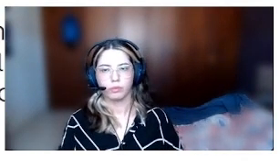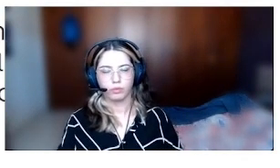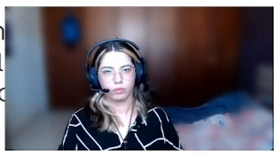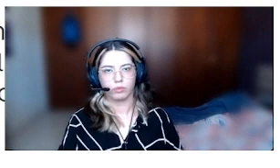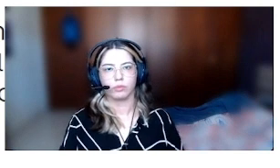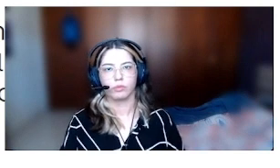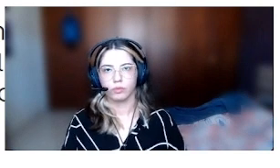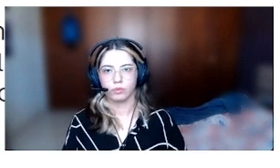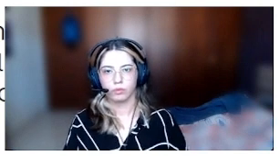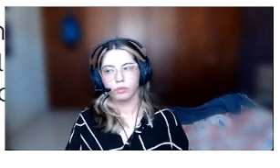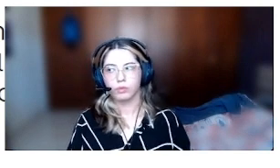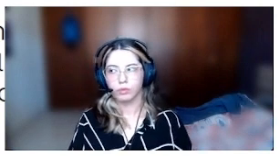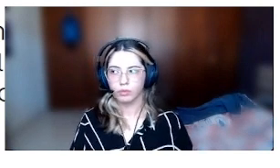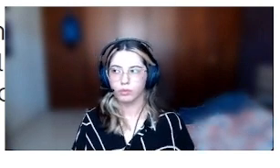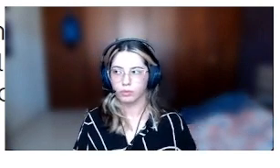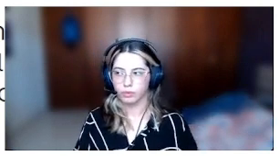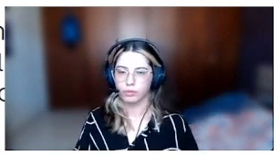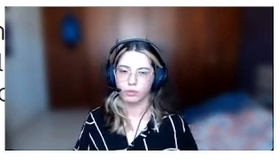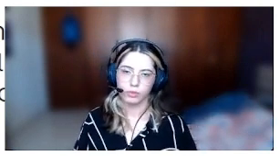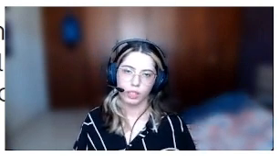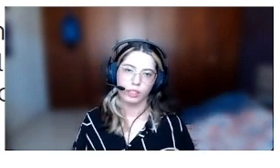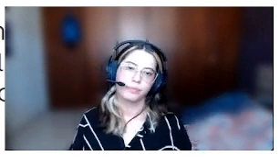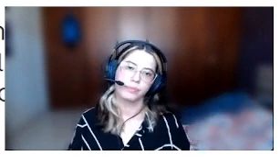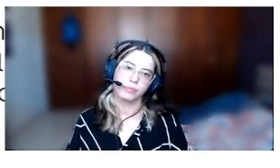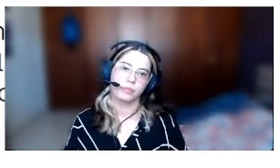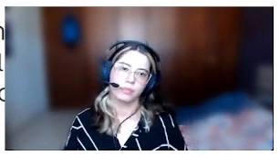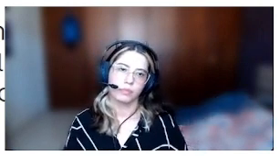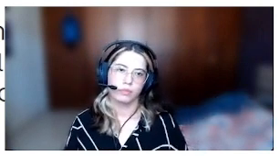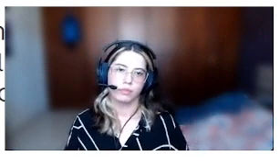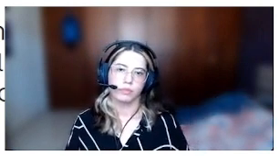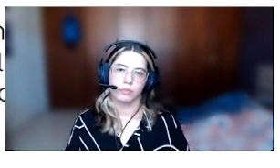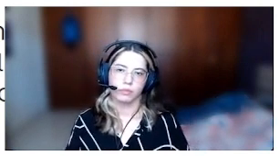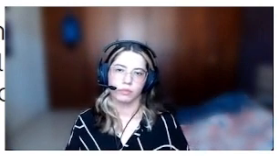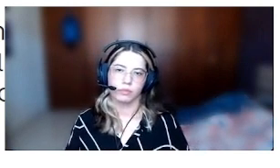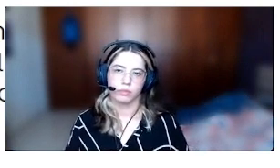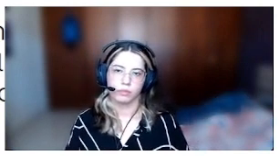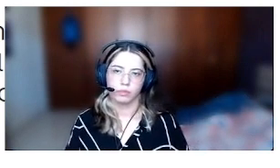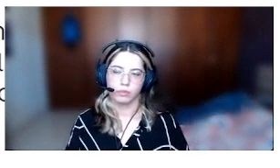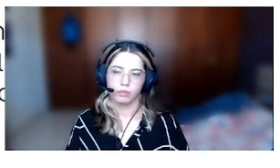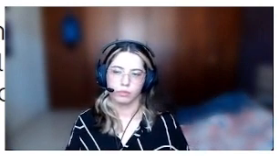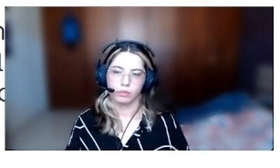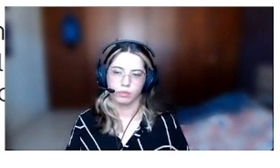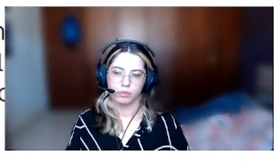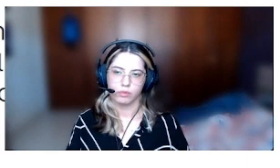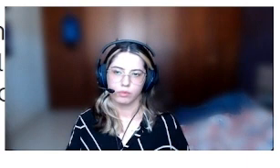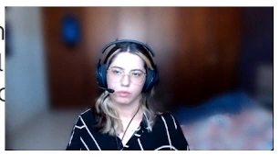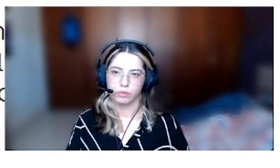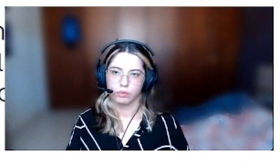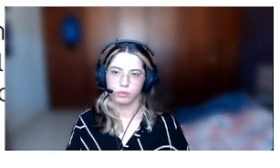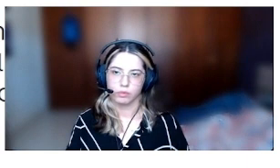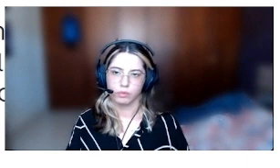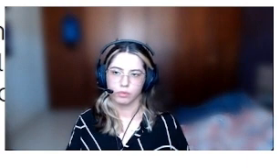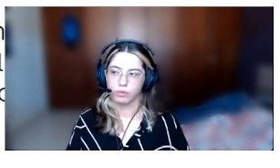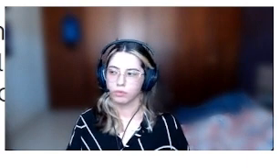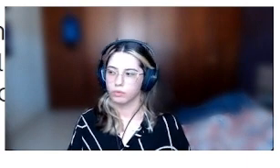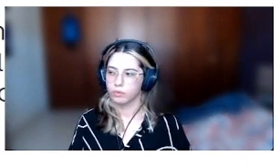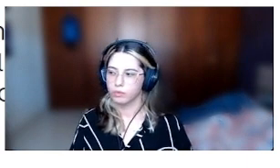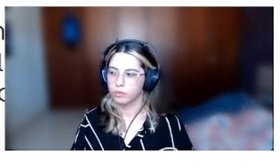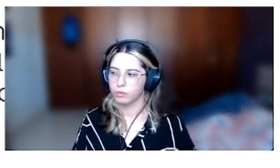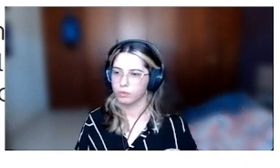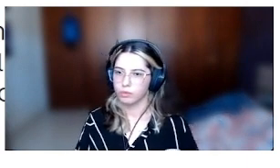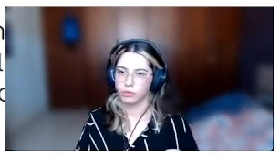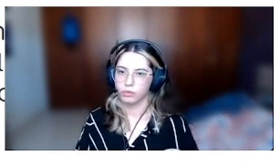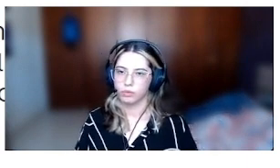foram divididos igualmente. Demorou 15 minutos para montar as vigas e elas ficaram 48 horas na